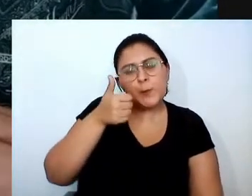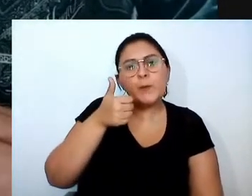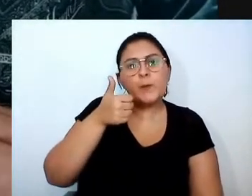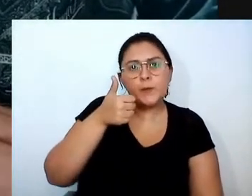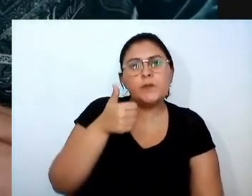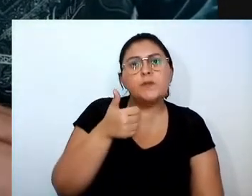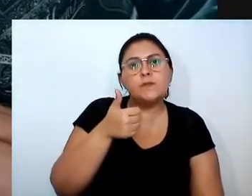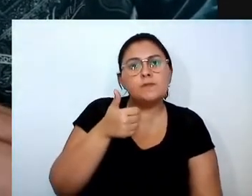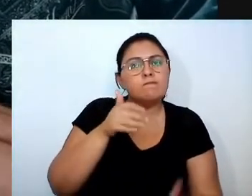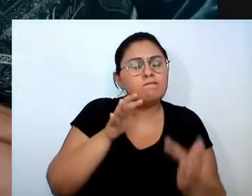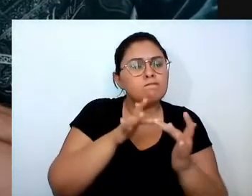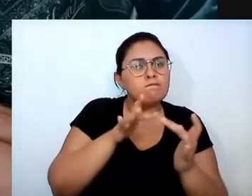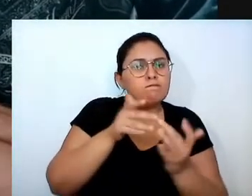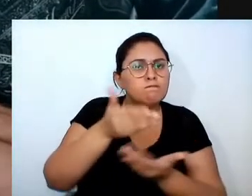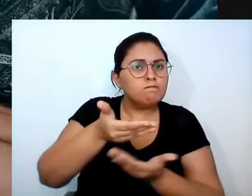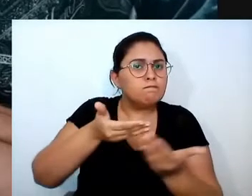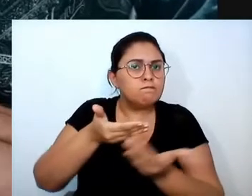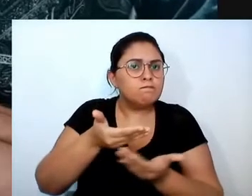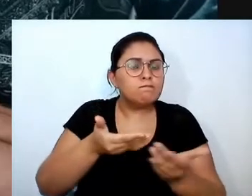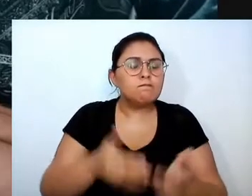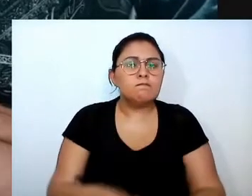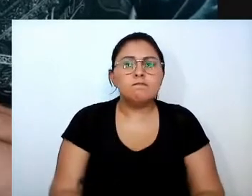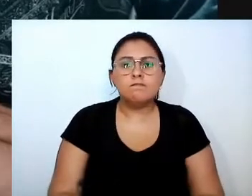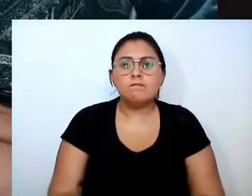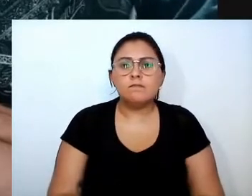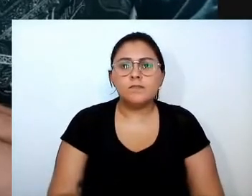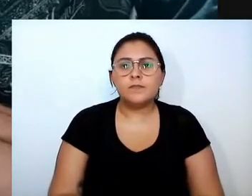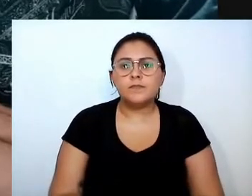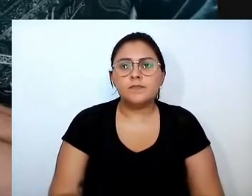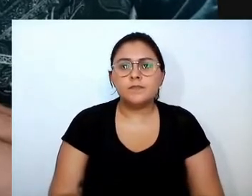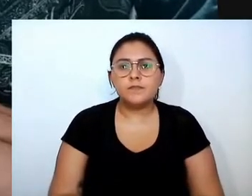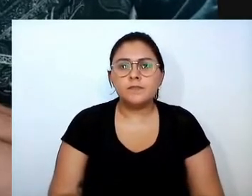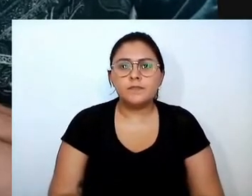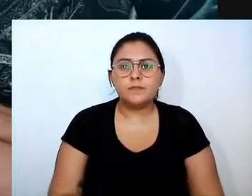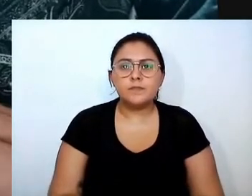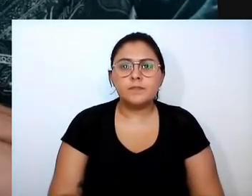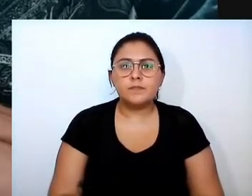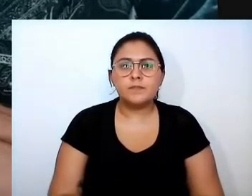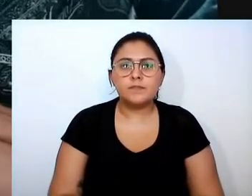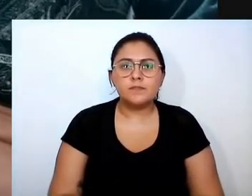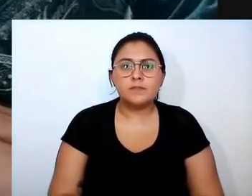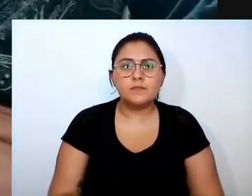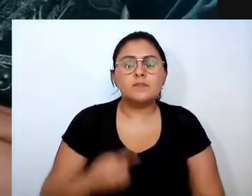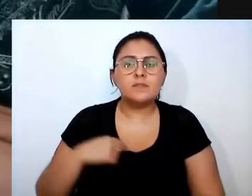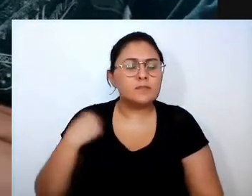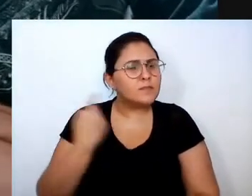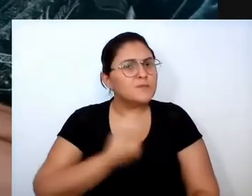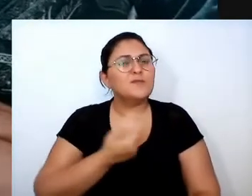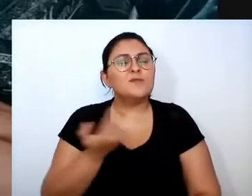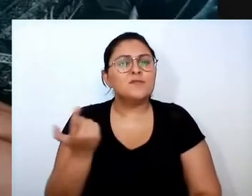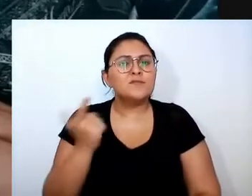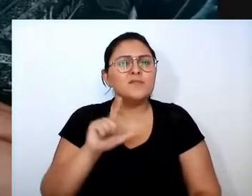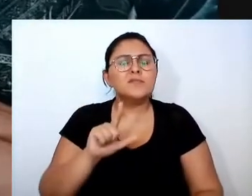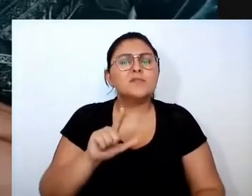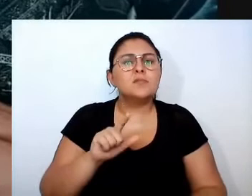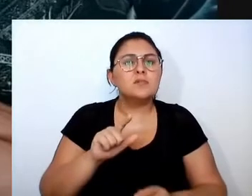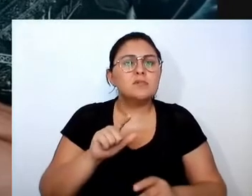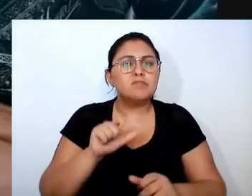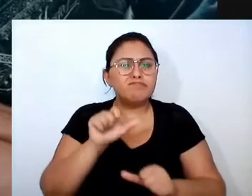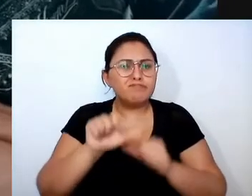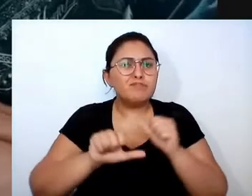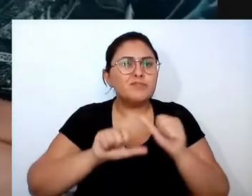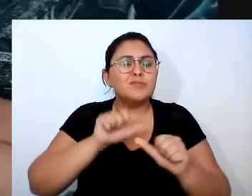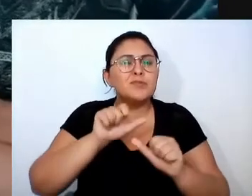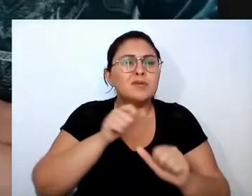a gente invadindo esse espaço, né, a gente vai conseguindo desmistificar essa situação, né? Para quebrar esse Sim, conceito,